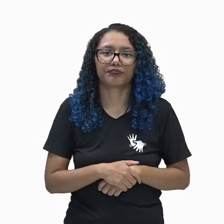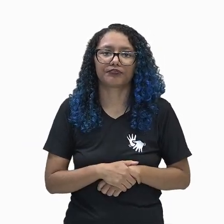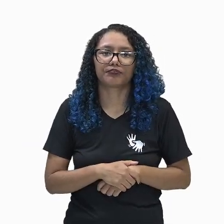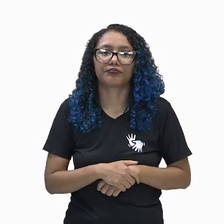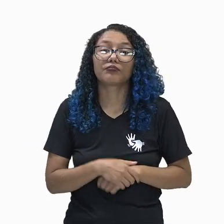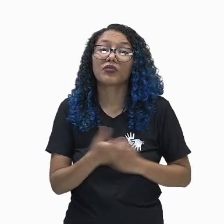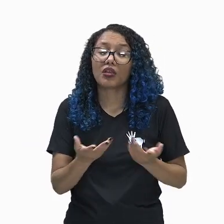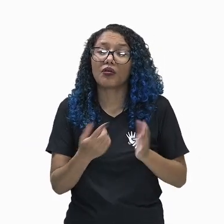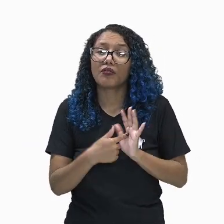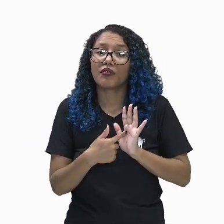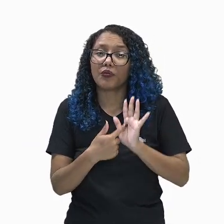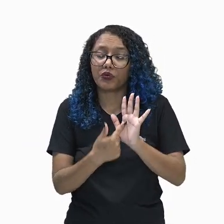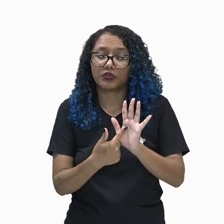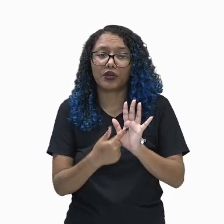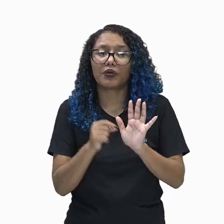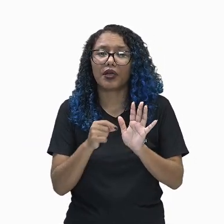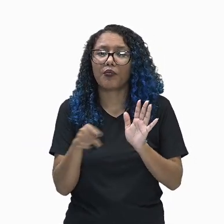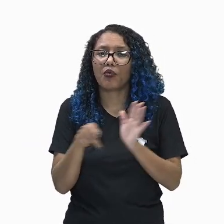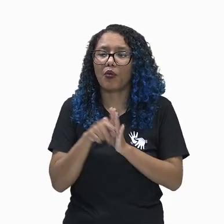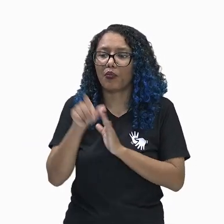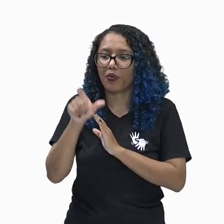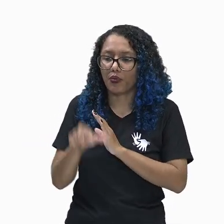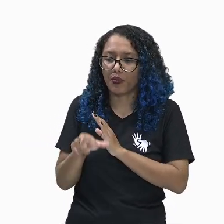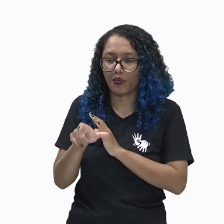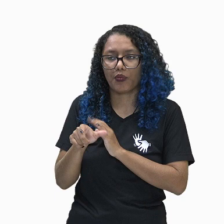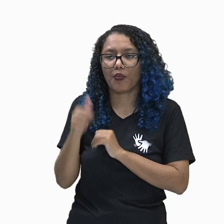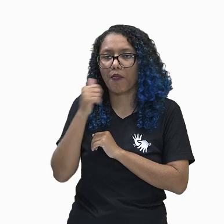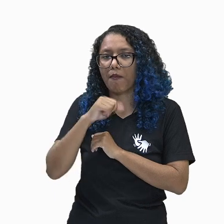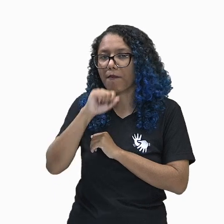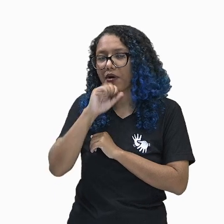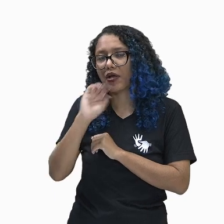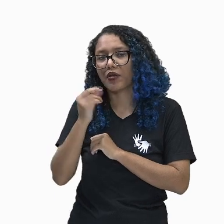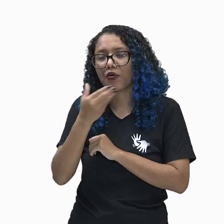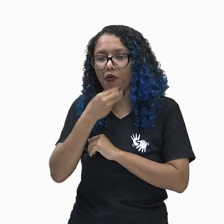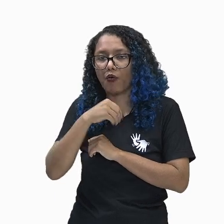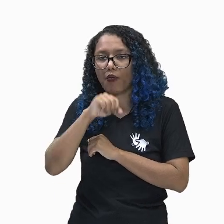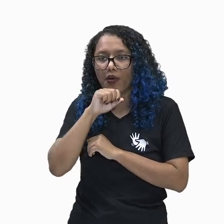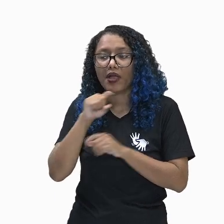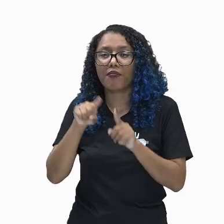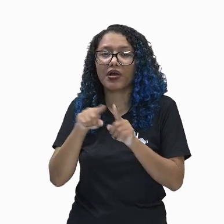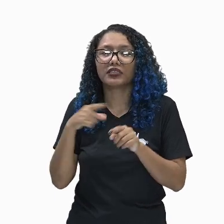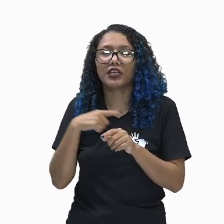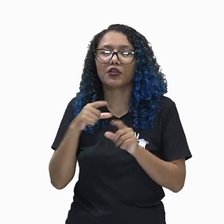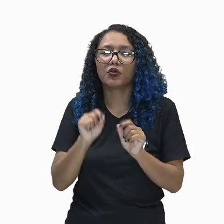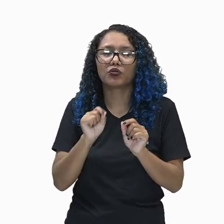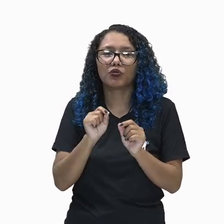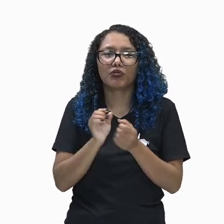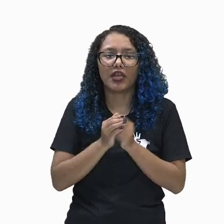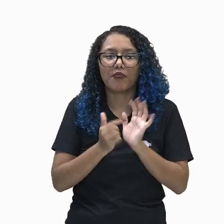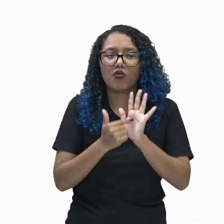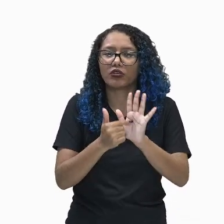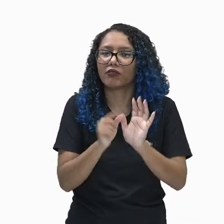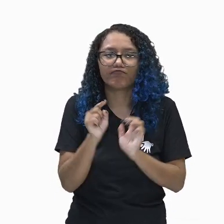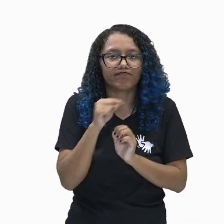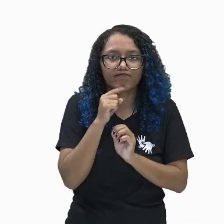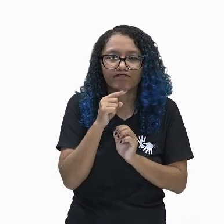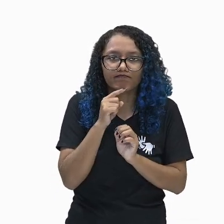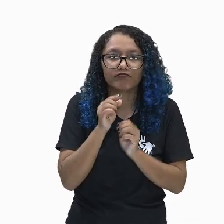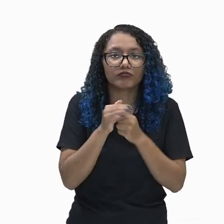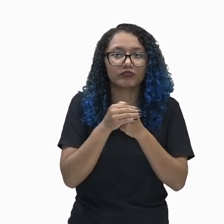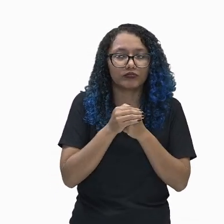de um dos genitores, mas também vai ter um outro gene que ele não vai se expressar. E logo, eles